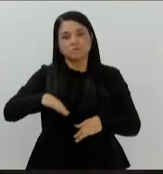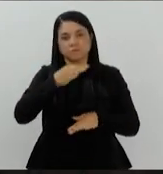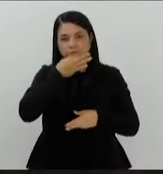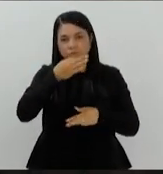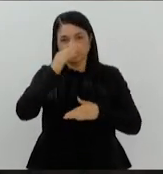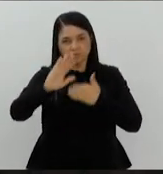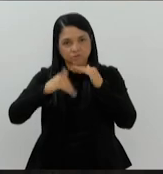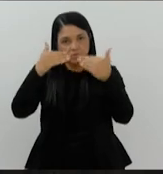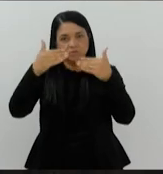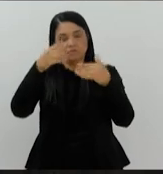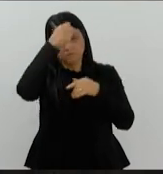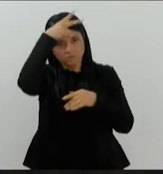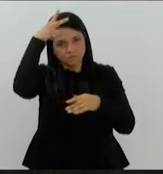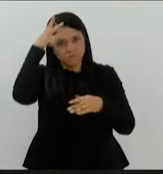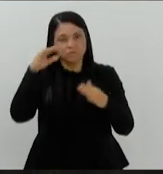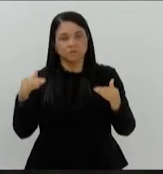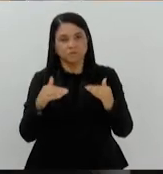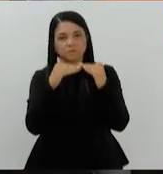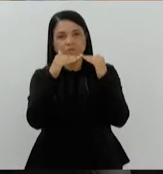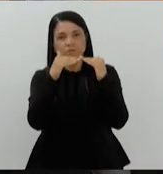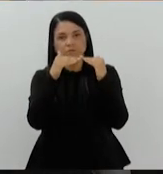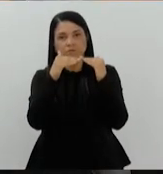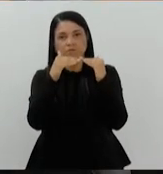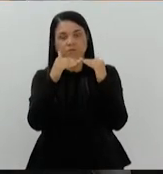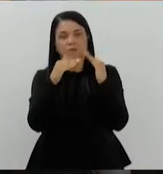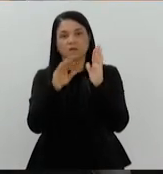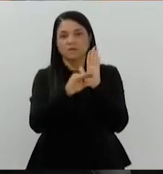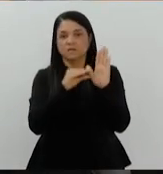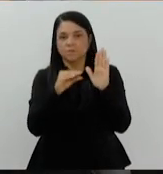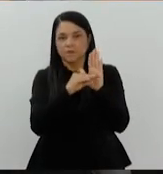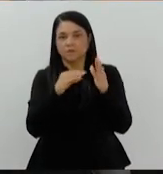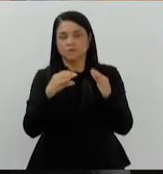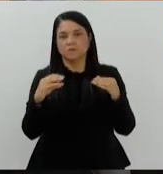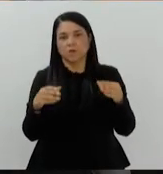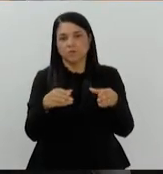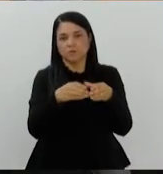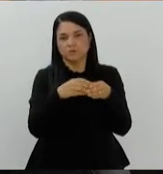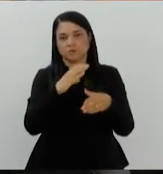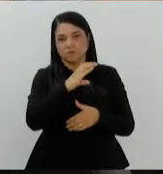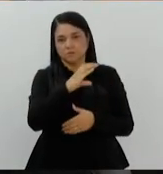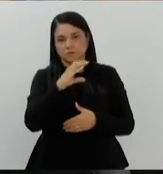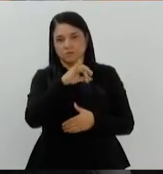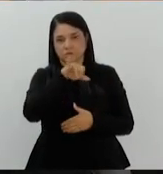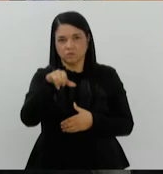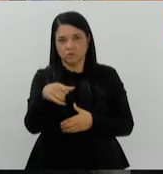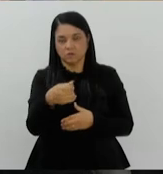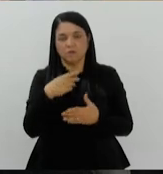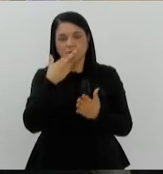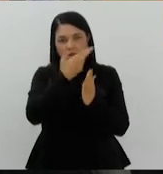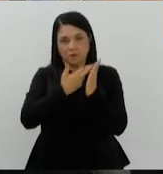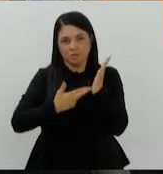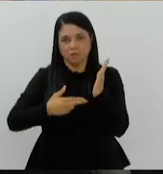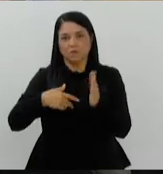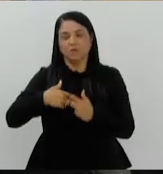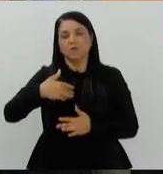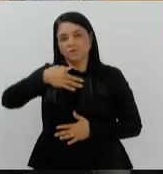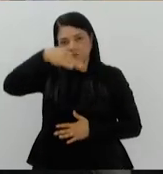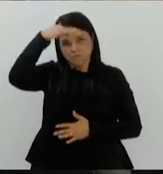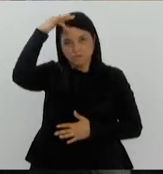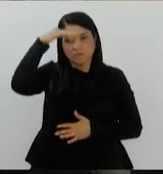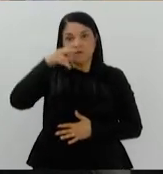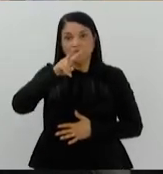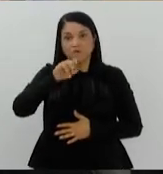regional favorável, com as emendas da Comissão de Constituição e Justiça. Relatores, deputado Vinícius